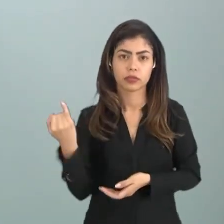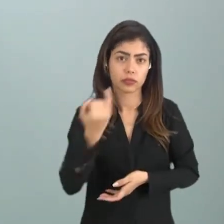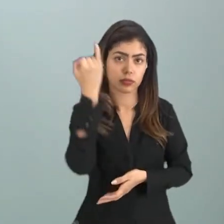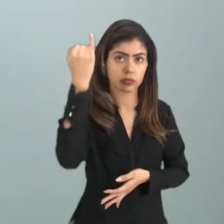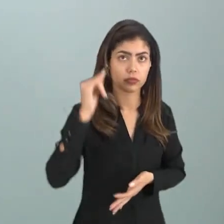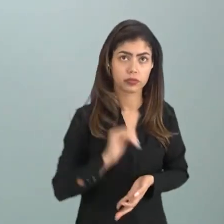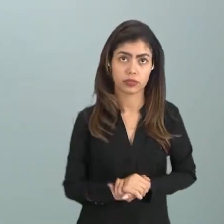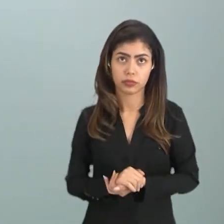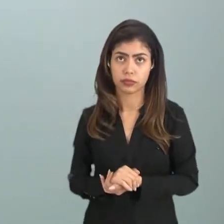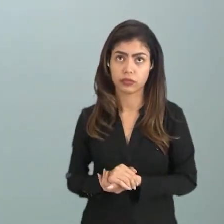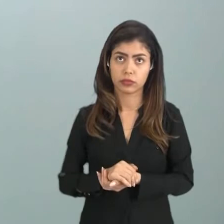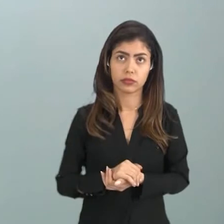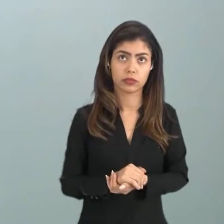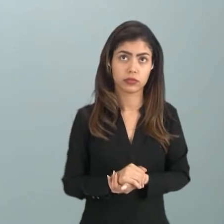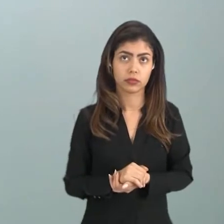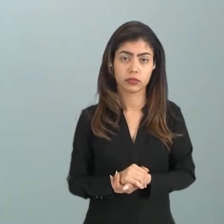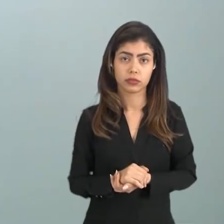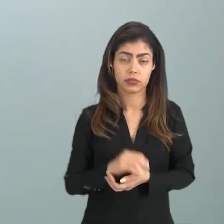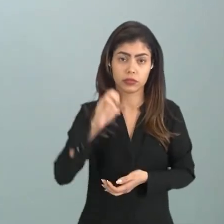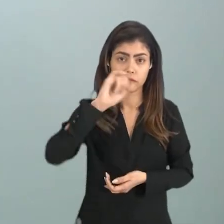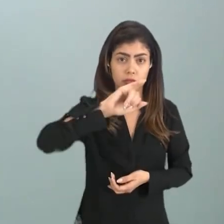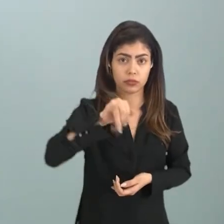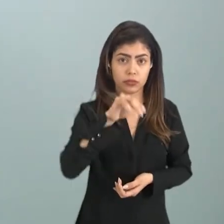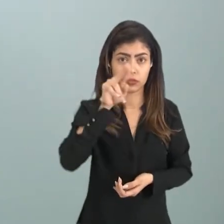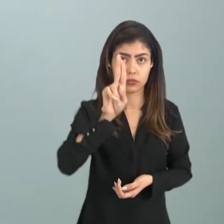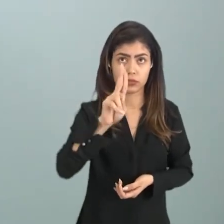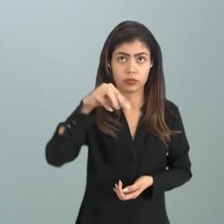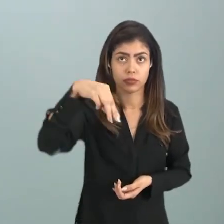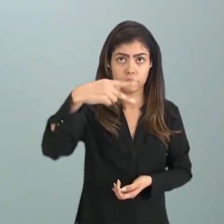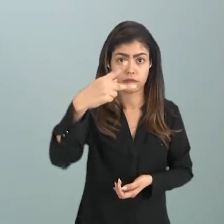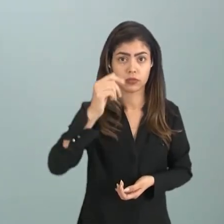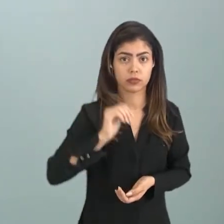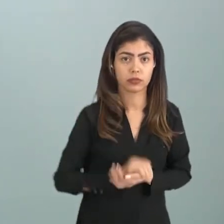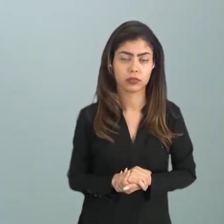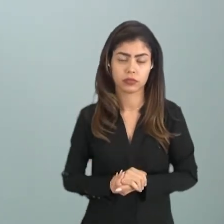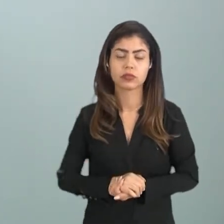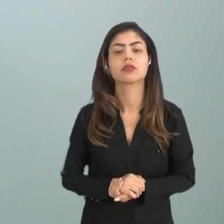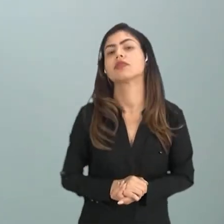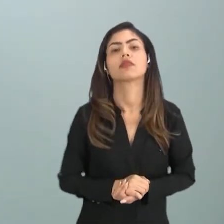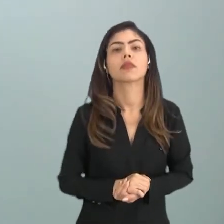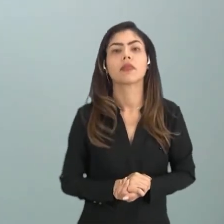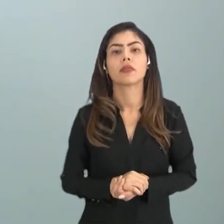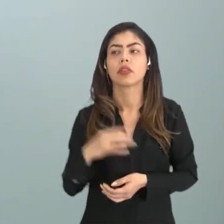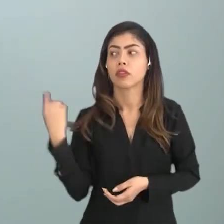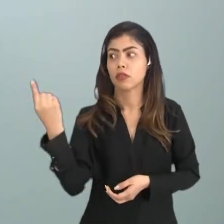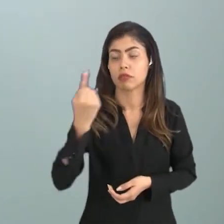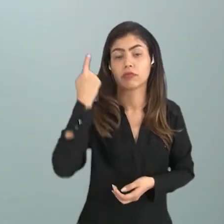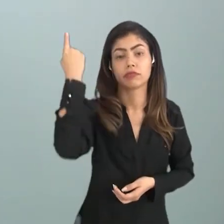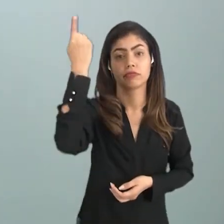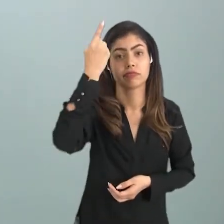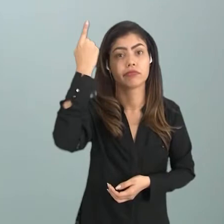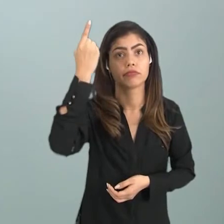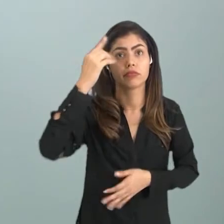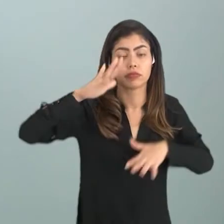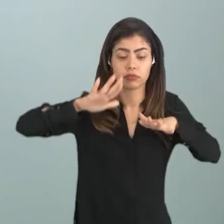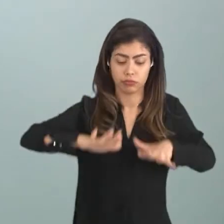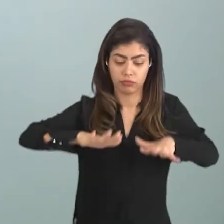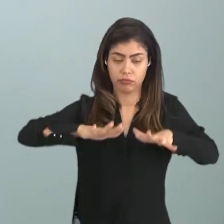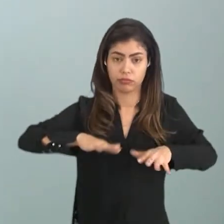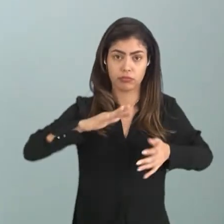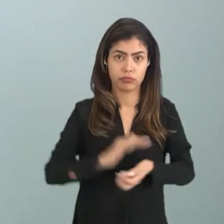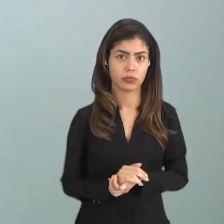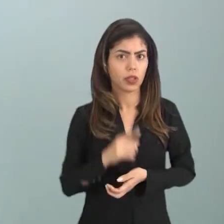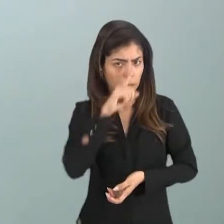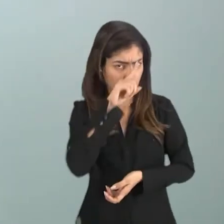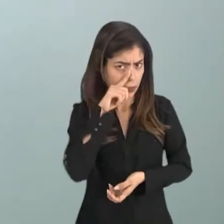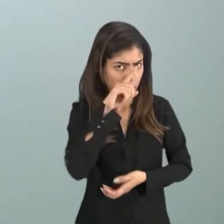essa da base jump, que são alturas bem mais baixas, né? Então é